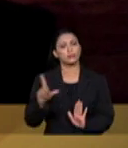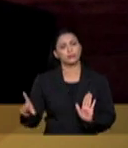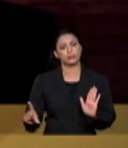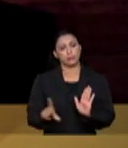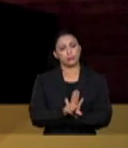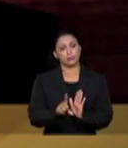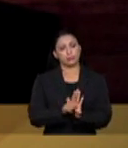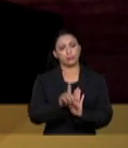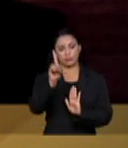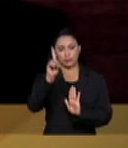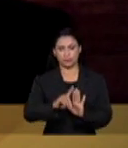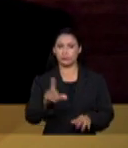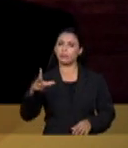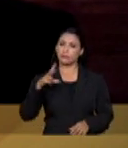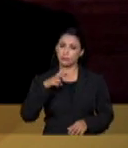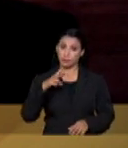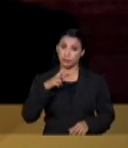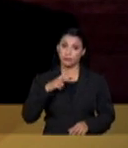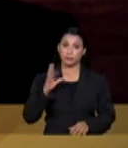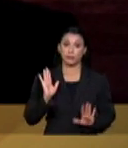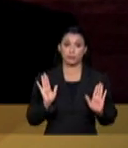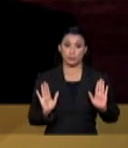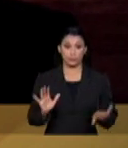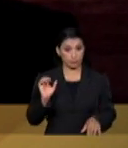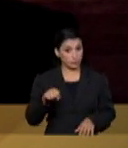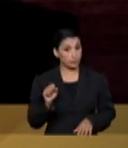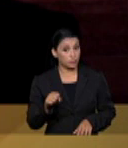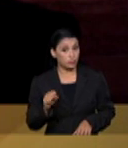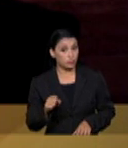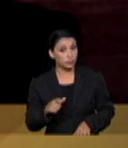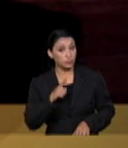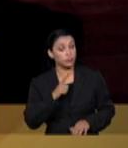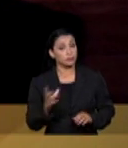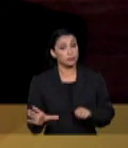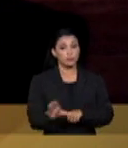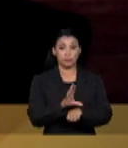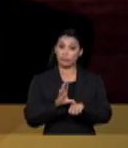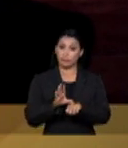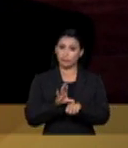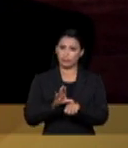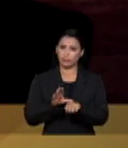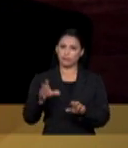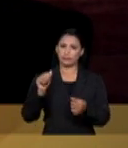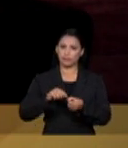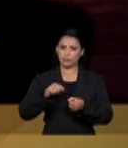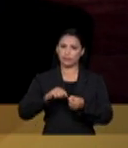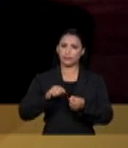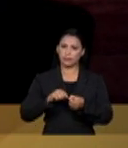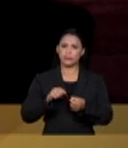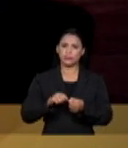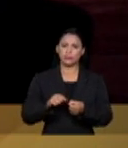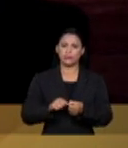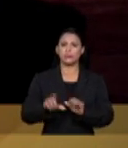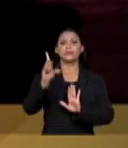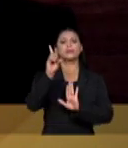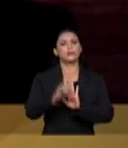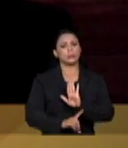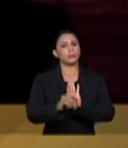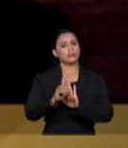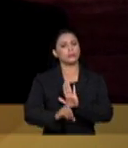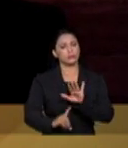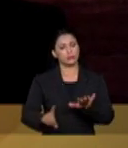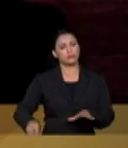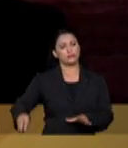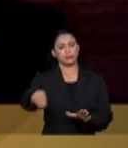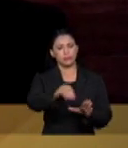direito privado visão mas sim pelas previsões condicionais configuradoras do direito